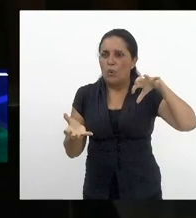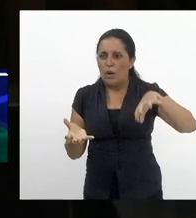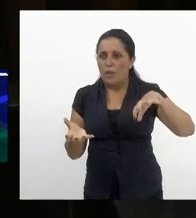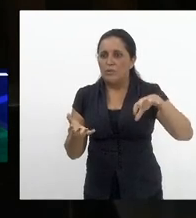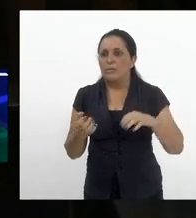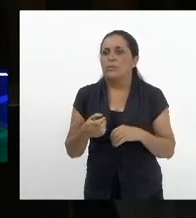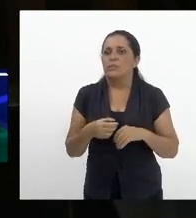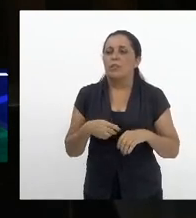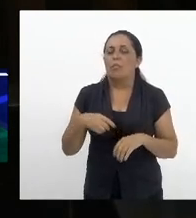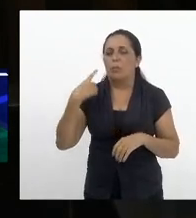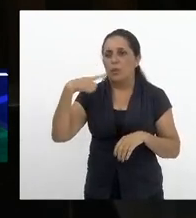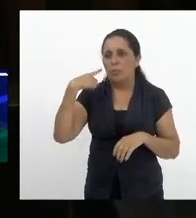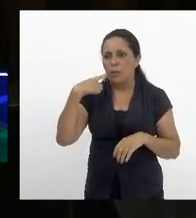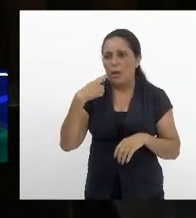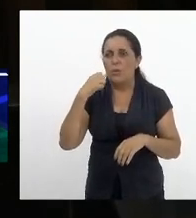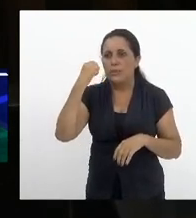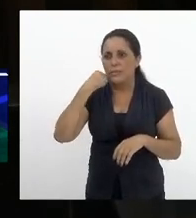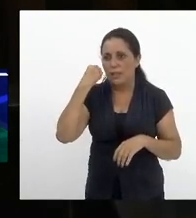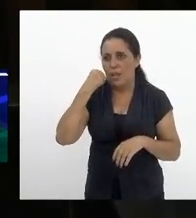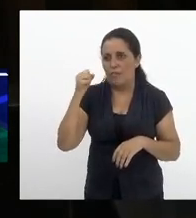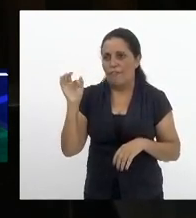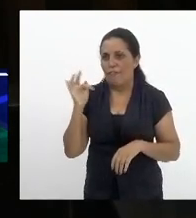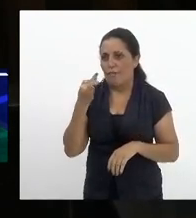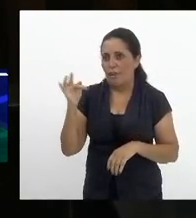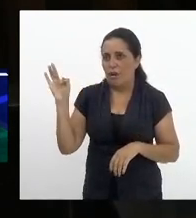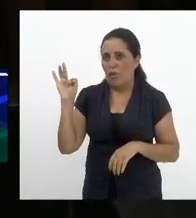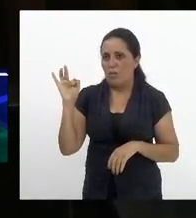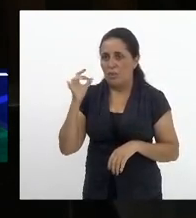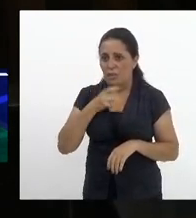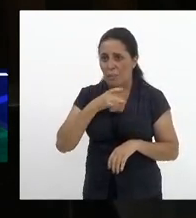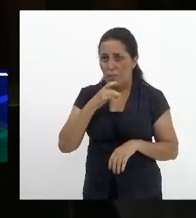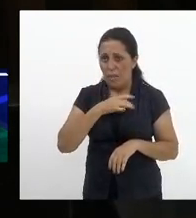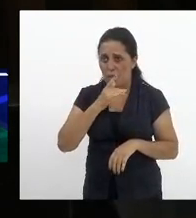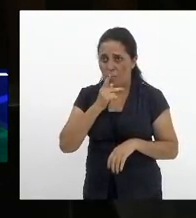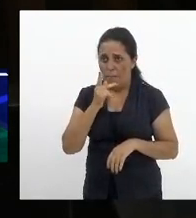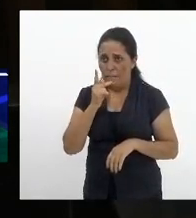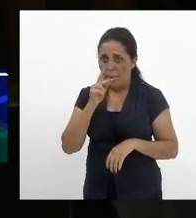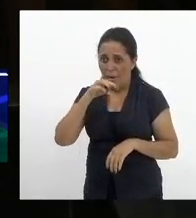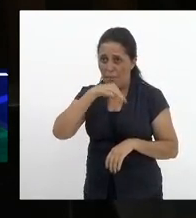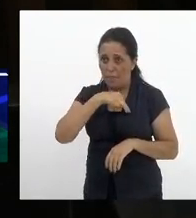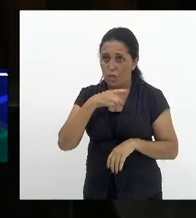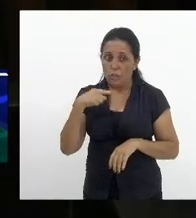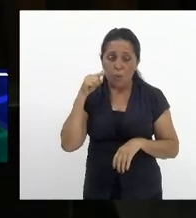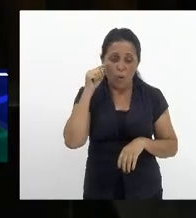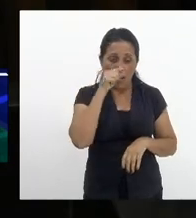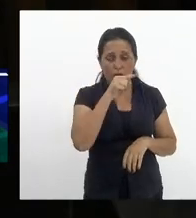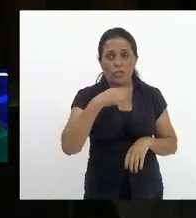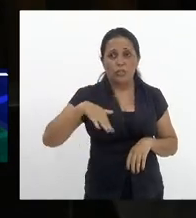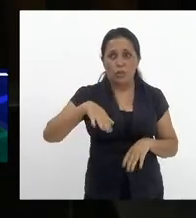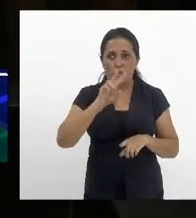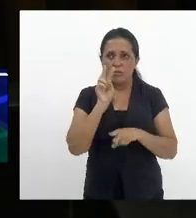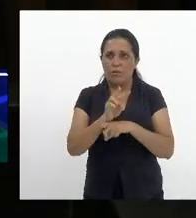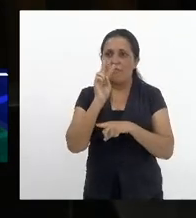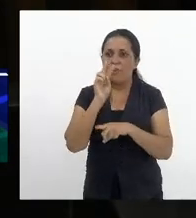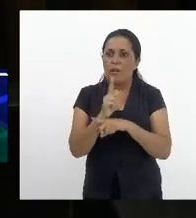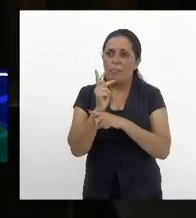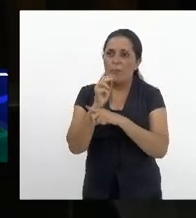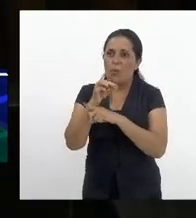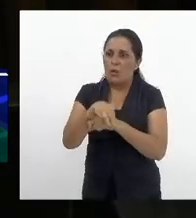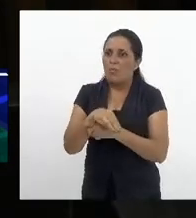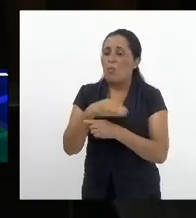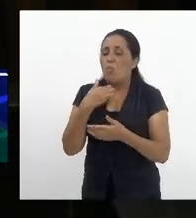dos Deputados e o Senado Federal. Quem tem medo de polícia são eles. Nós defendemos a polícia, seja ela qual